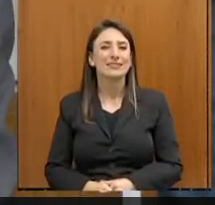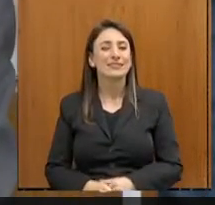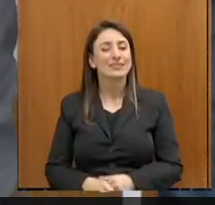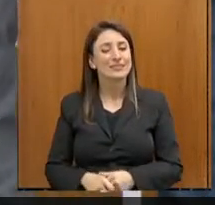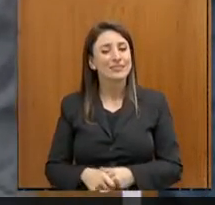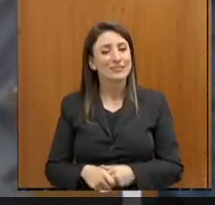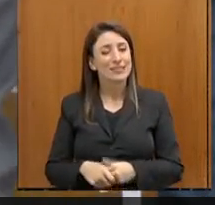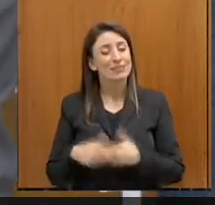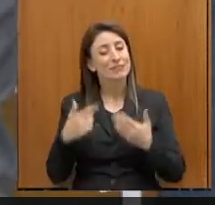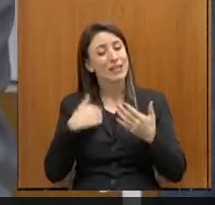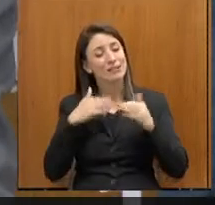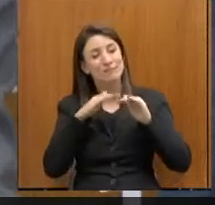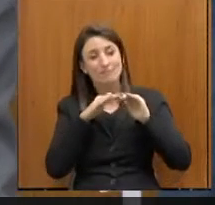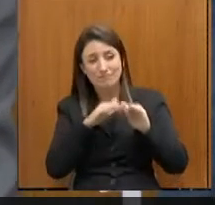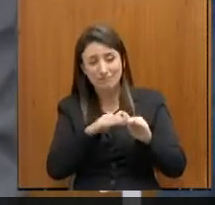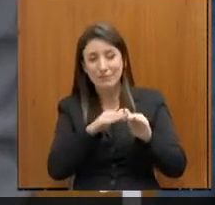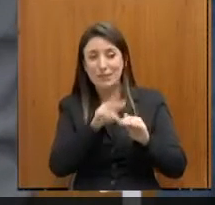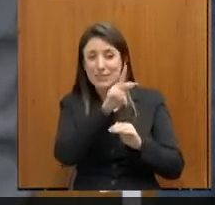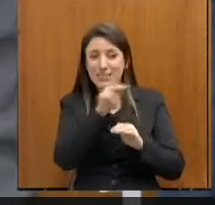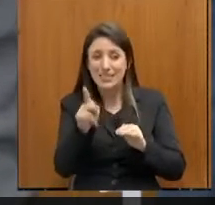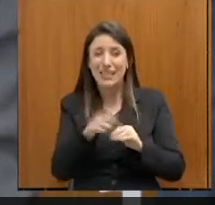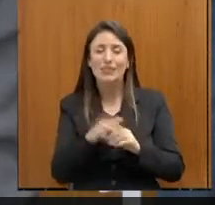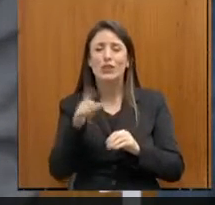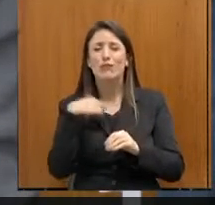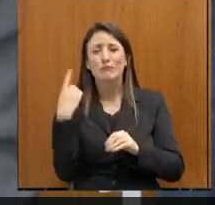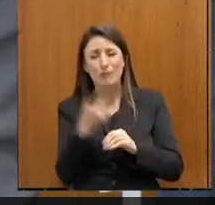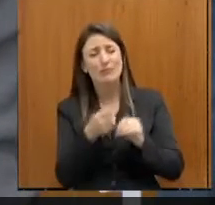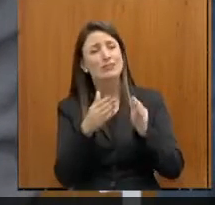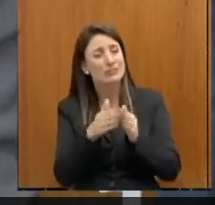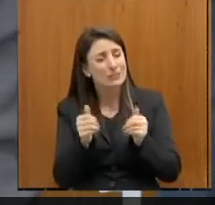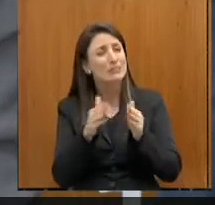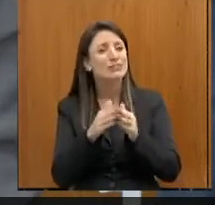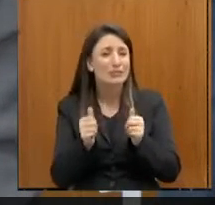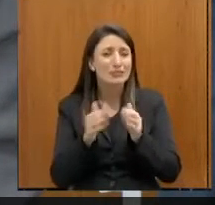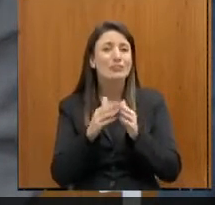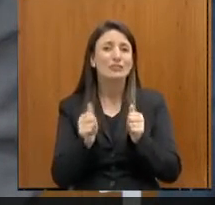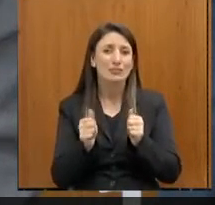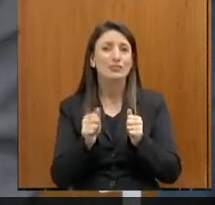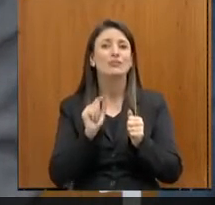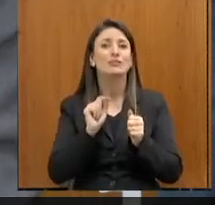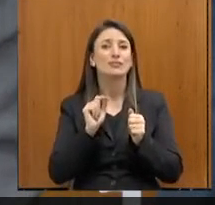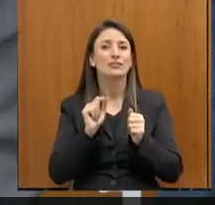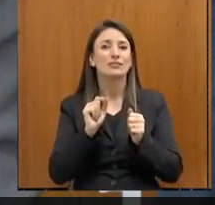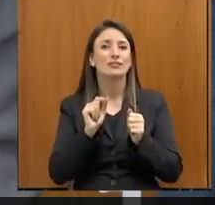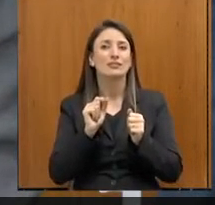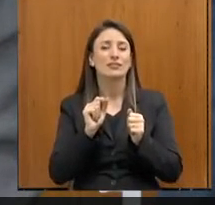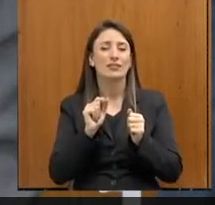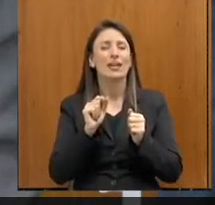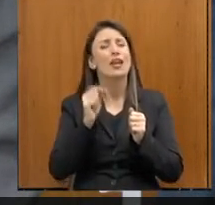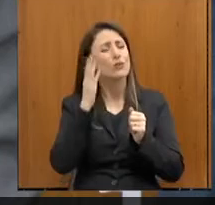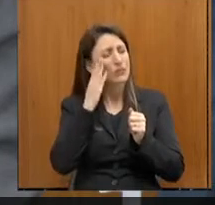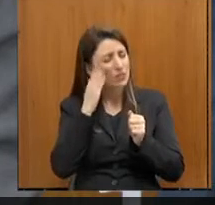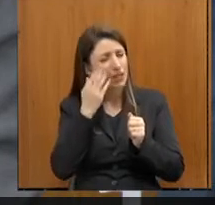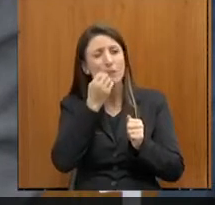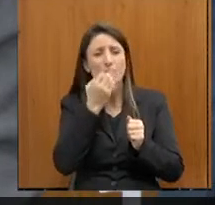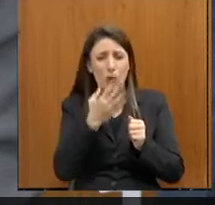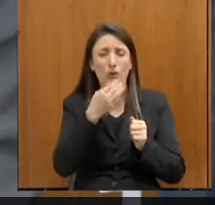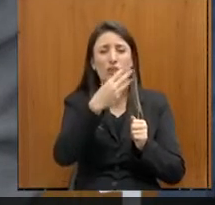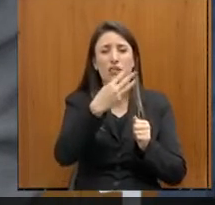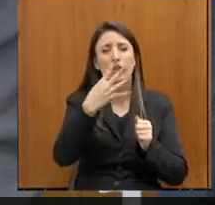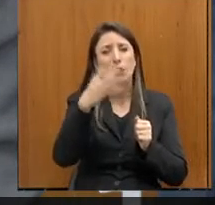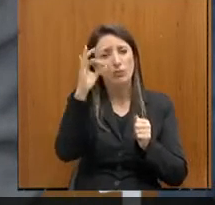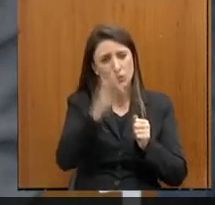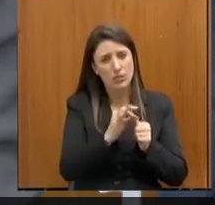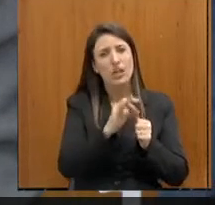dizer presidente que não é esse apelo que a gente faz é e a gente fica na grave sabe 34 por cento né